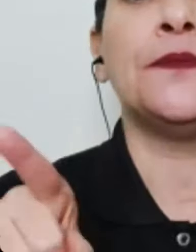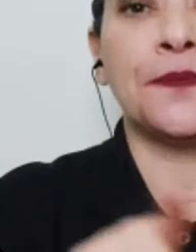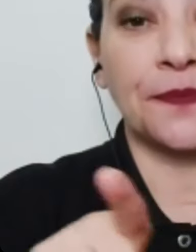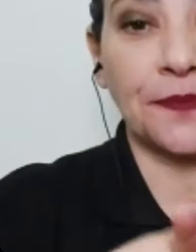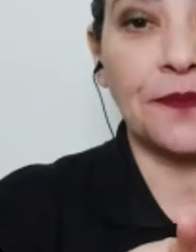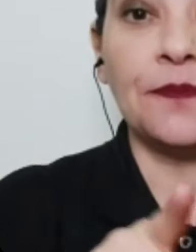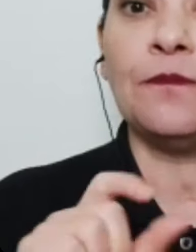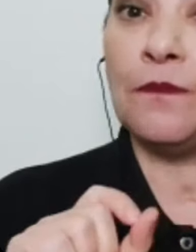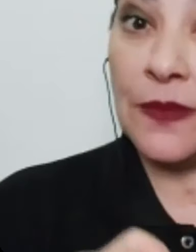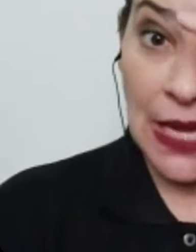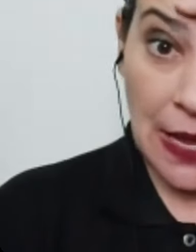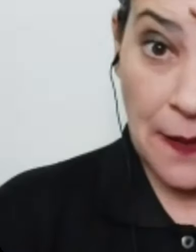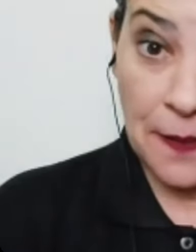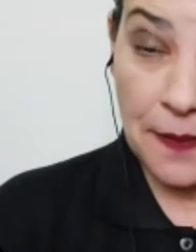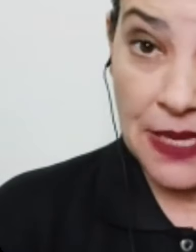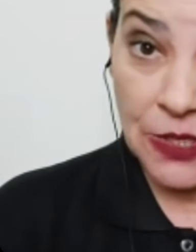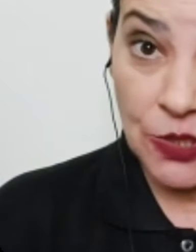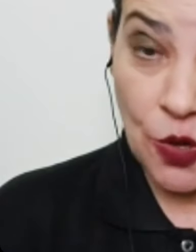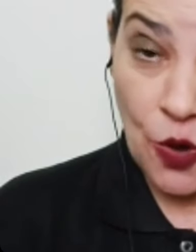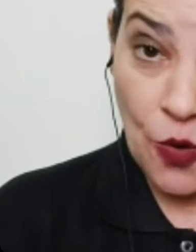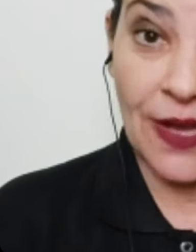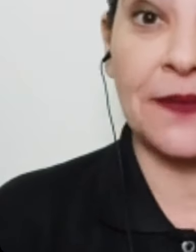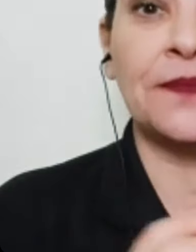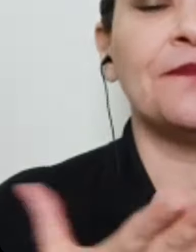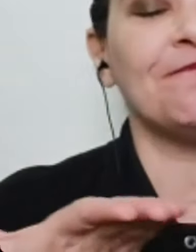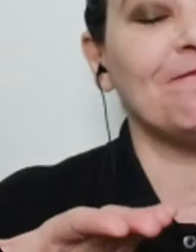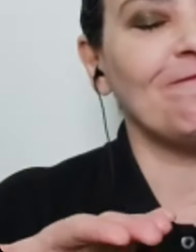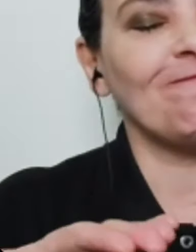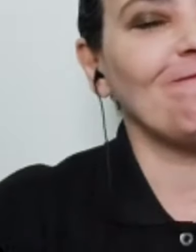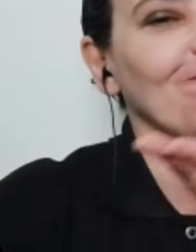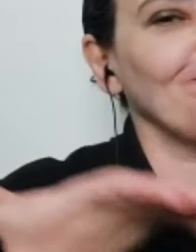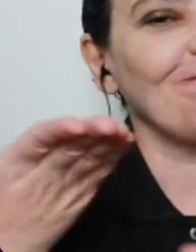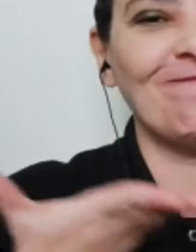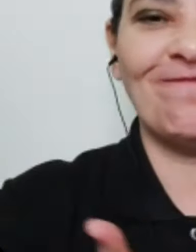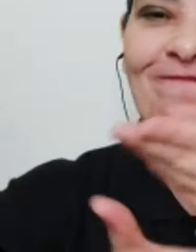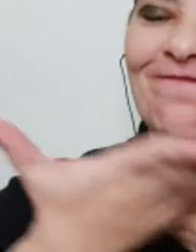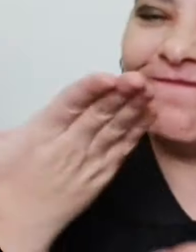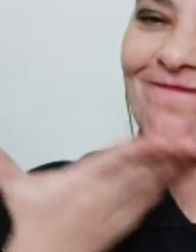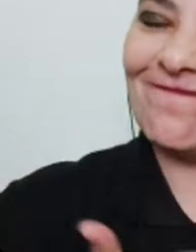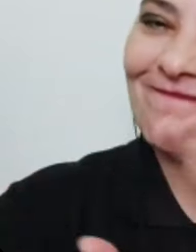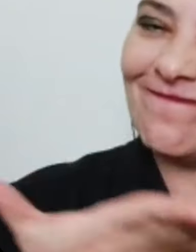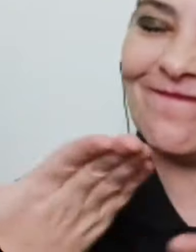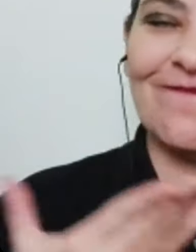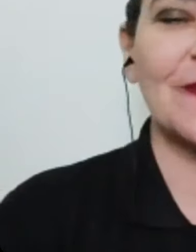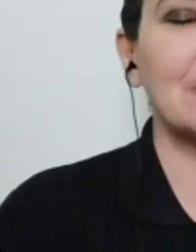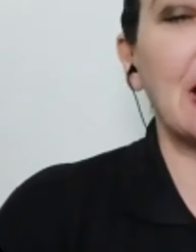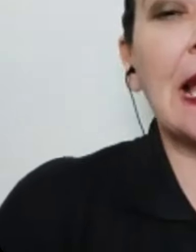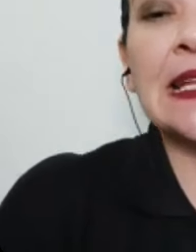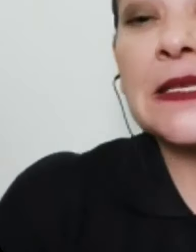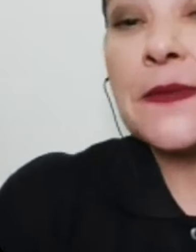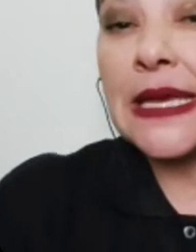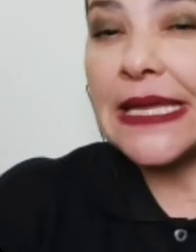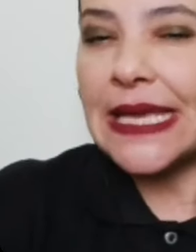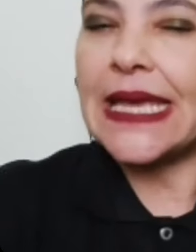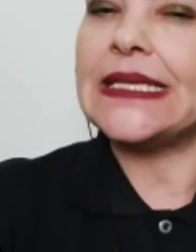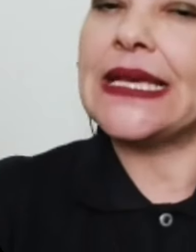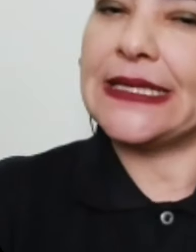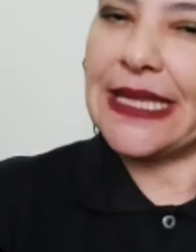É a pessoa que vai nos brindar aqui, compartilhando a sua experiência, né?